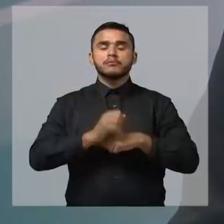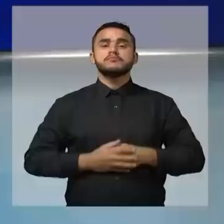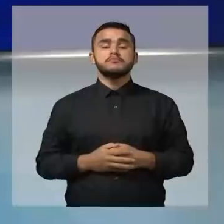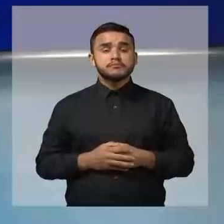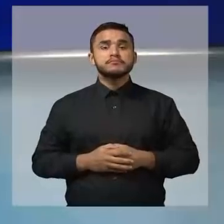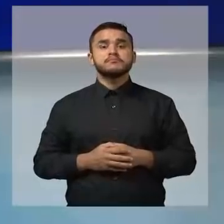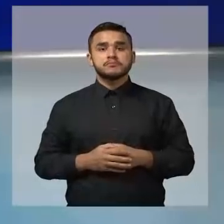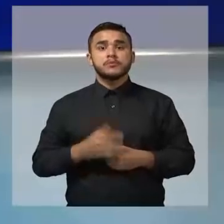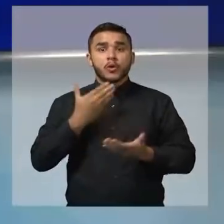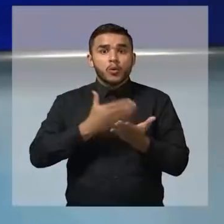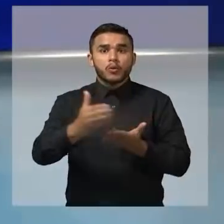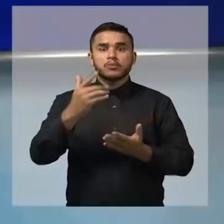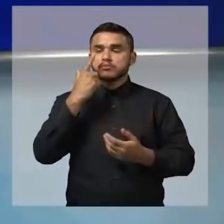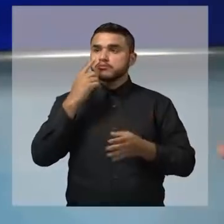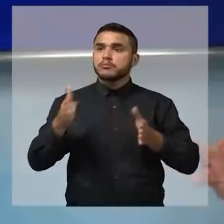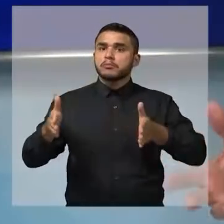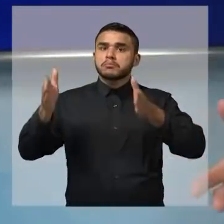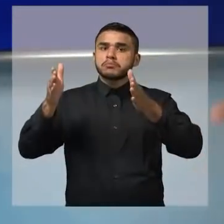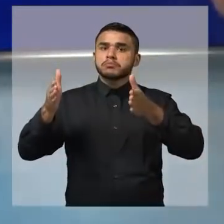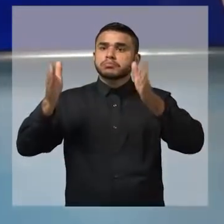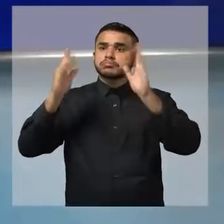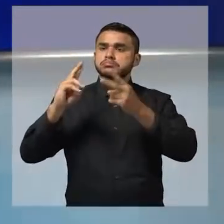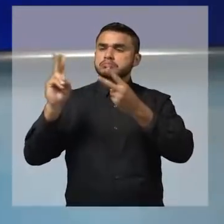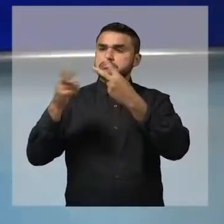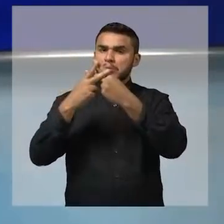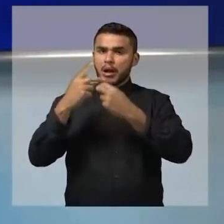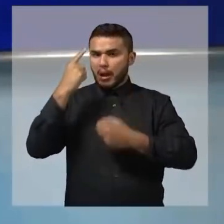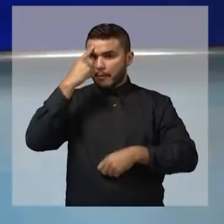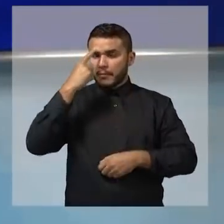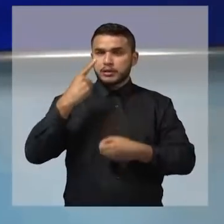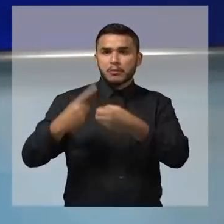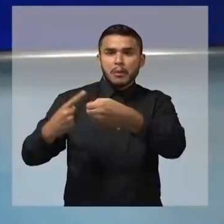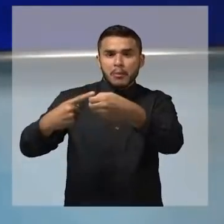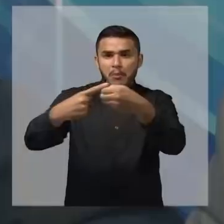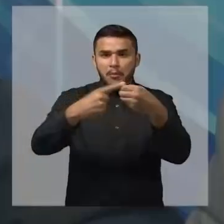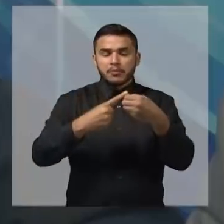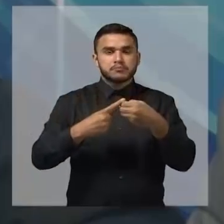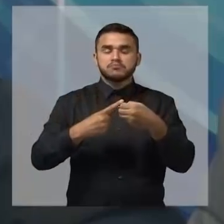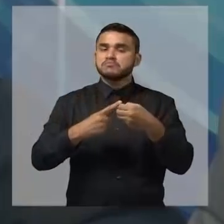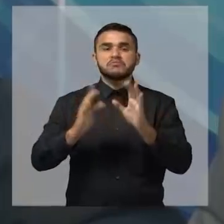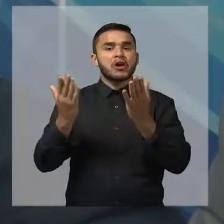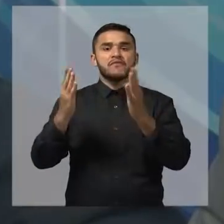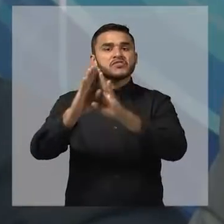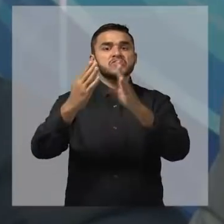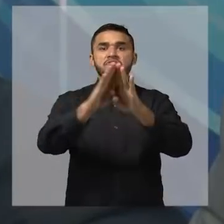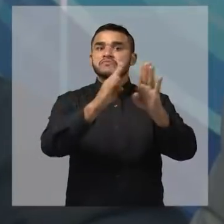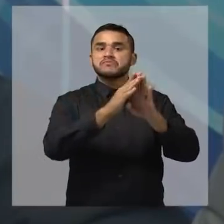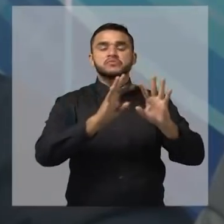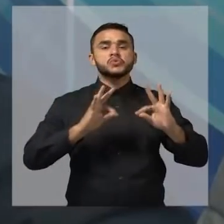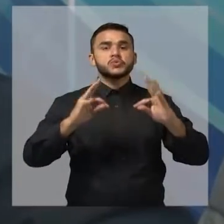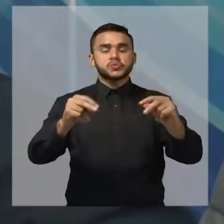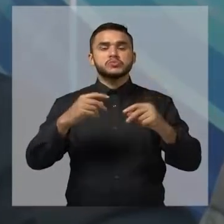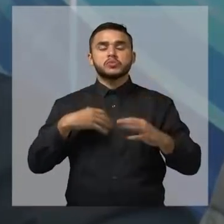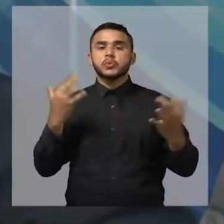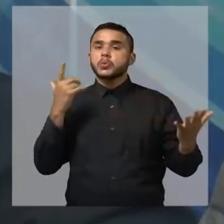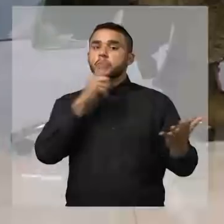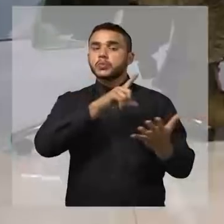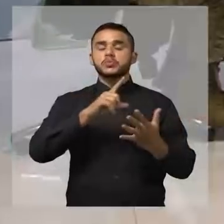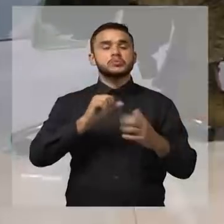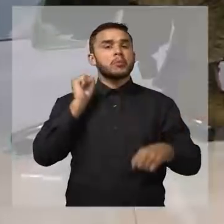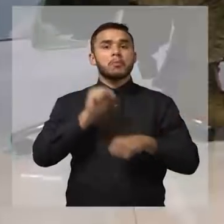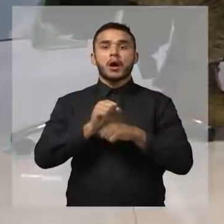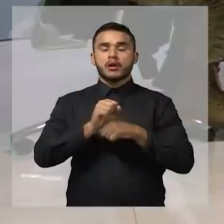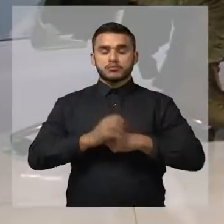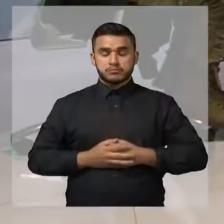penitenciárias do estado do Ceará. A primeira questão que eu quero levantar aqui para nós discutirmos é sobre os métodos,